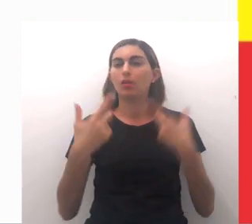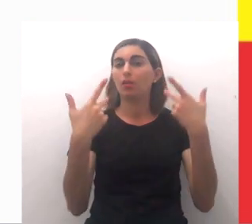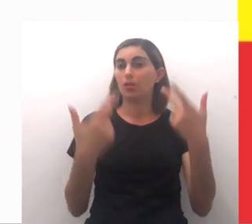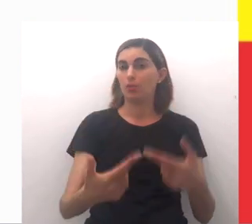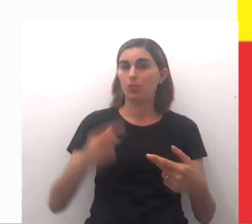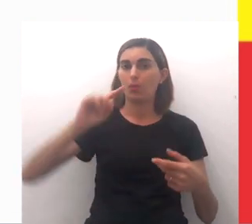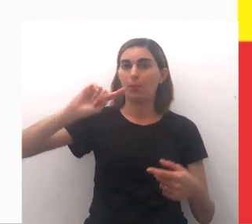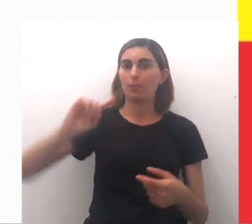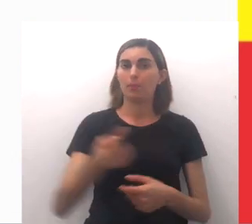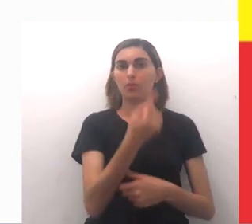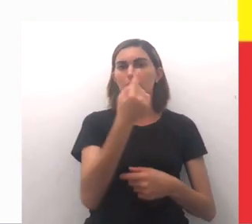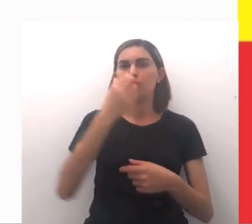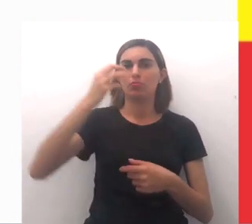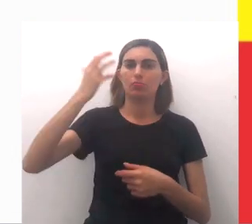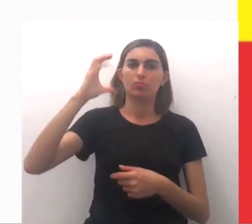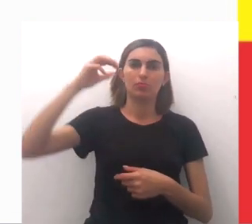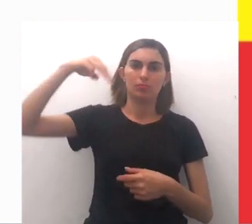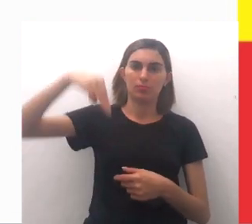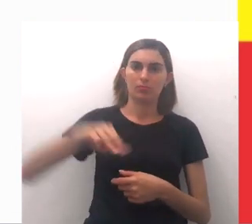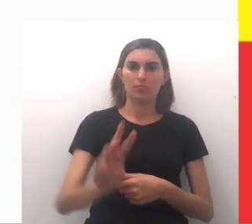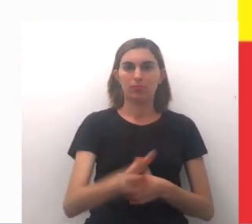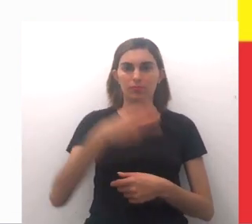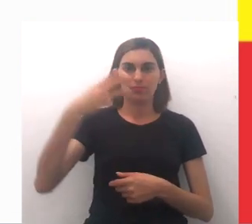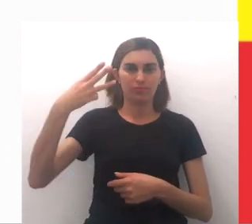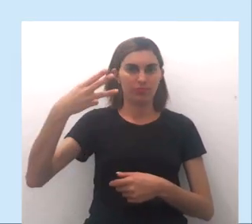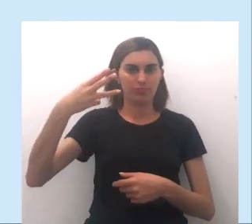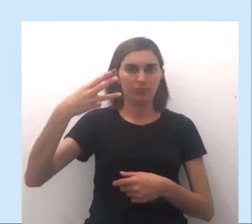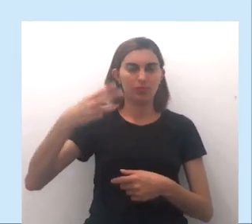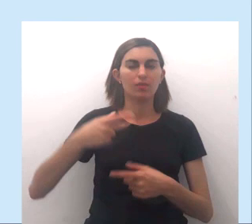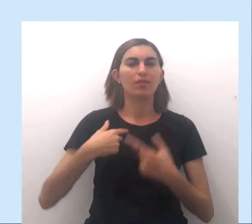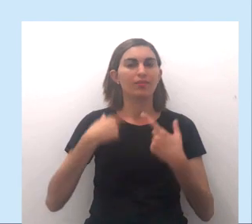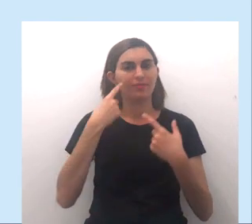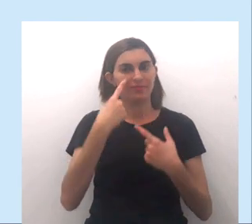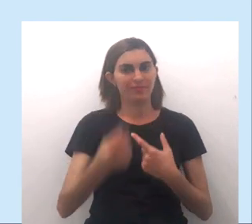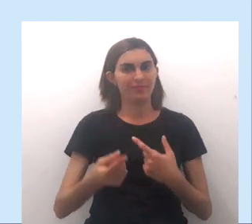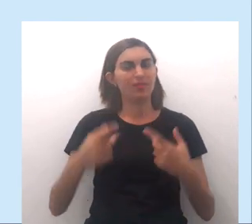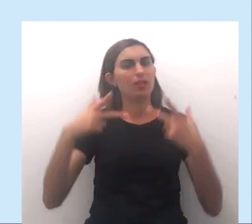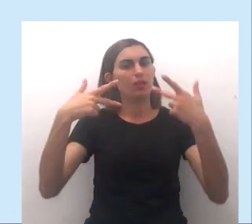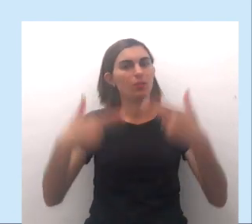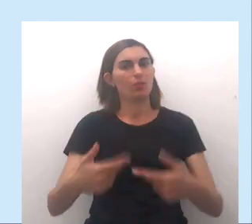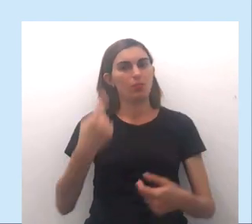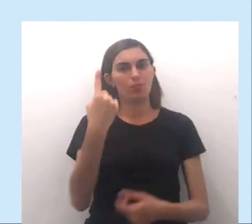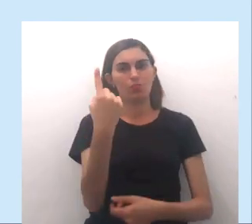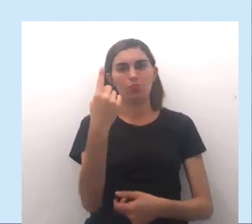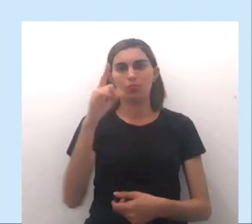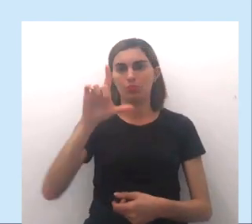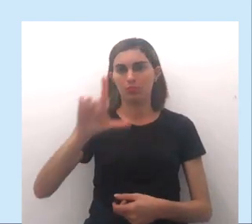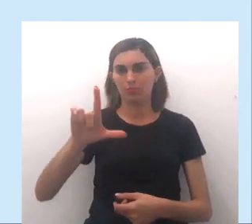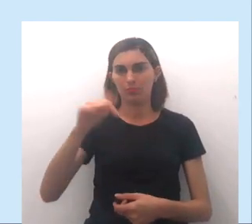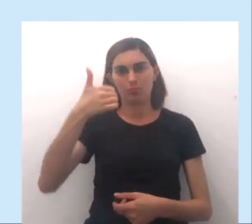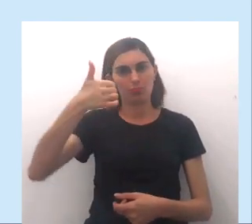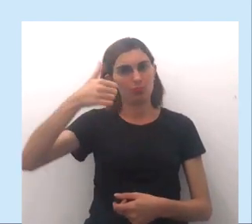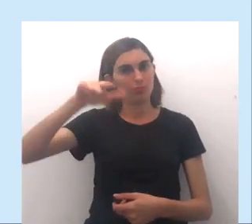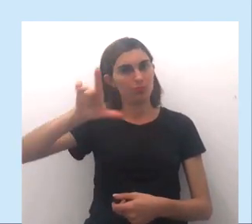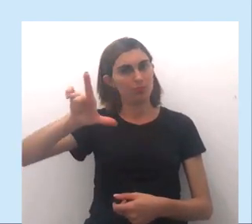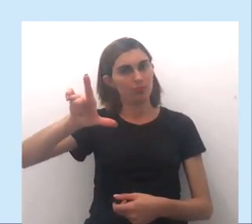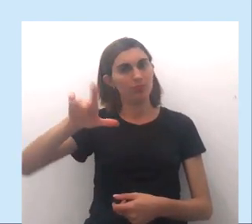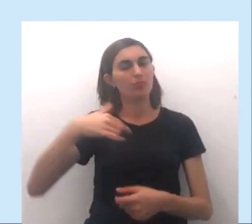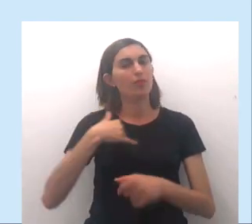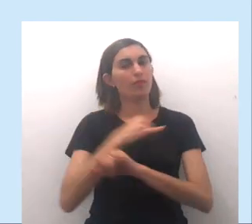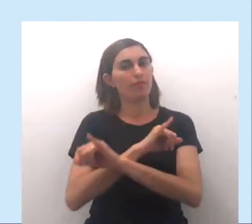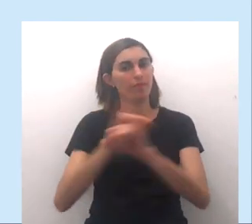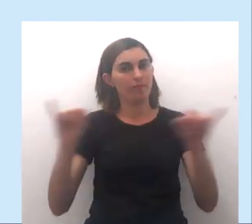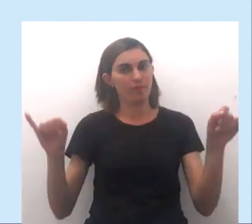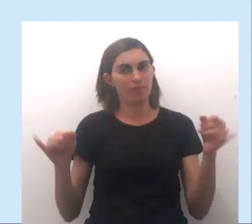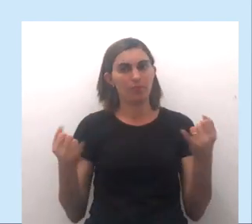1000 centímetros cúbicos. Beleza? Então, 1000 centímetros cúbicos é igual a 1 litro. Então, se eu tenho a informação em